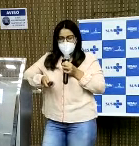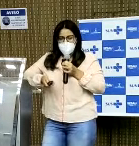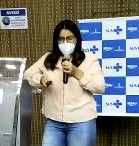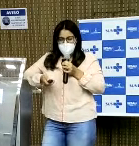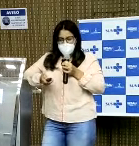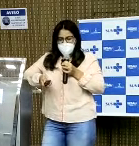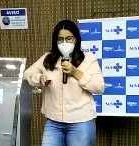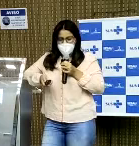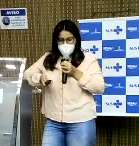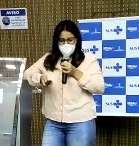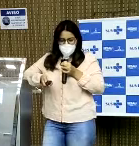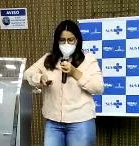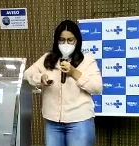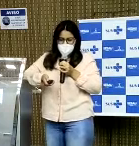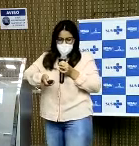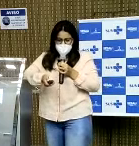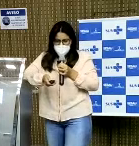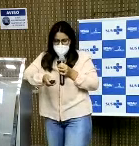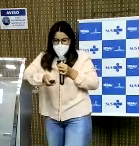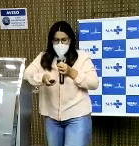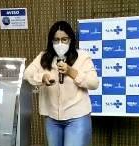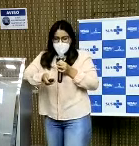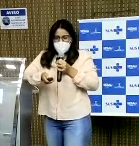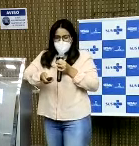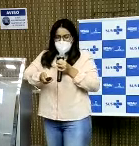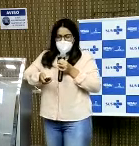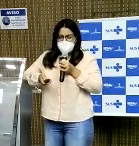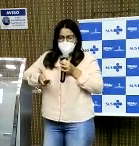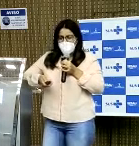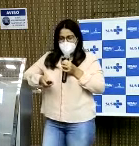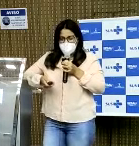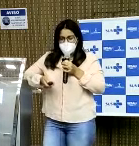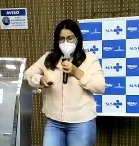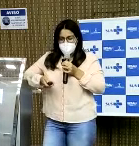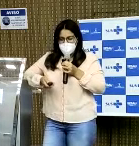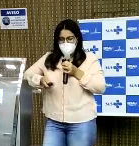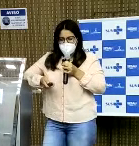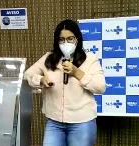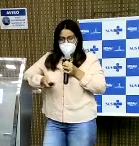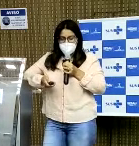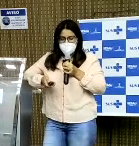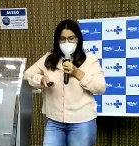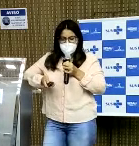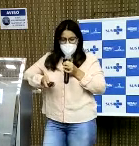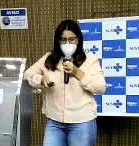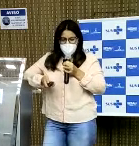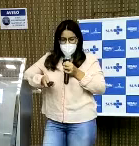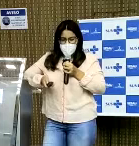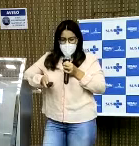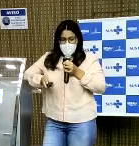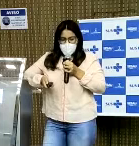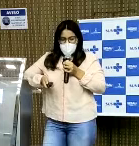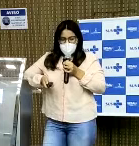Em 2020 foram atendidas 115 crianças. E primeiro semestre de 2021,